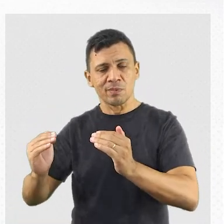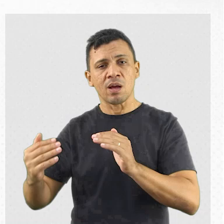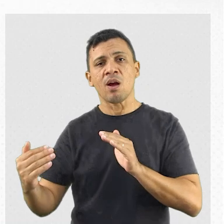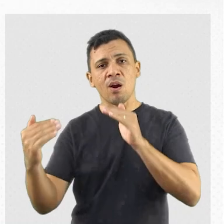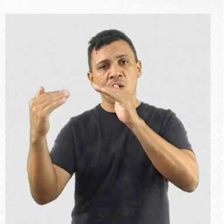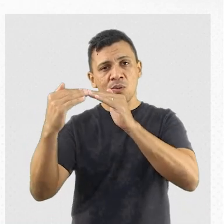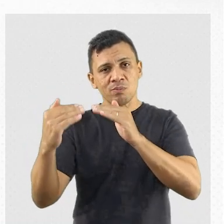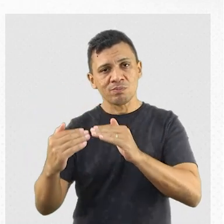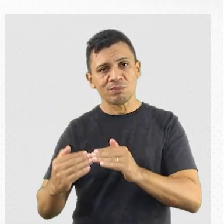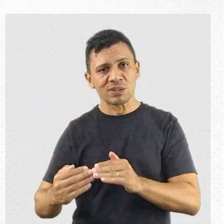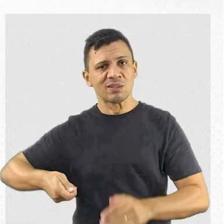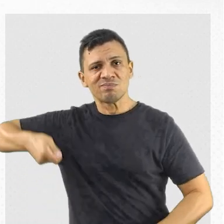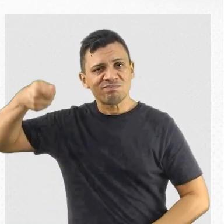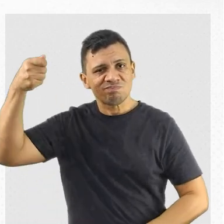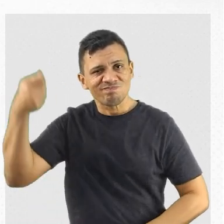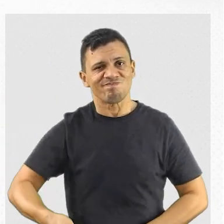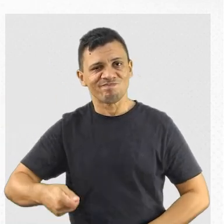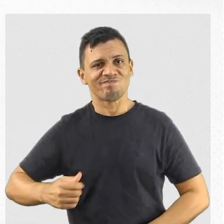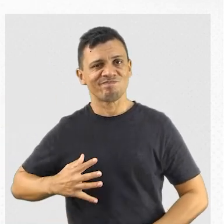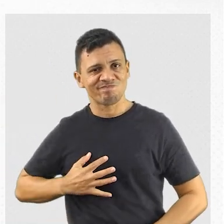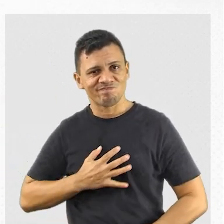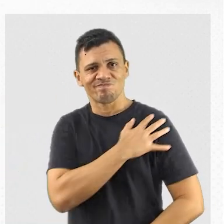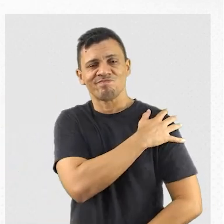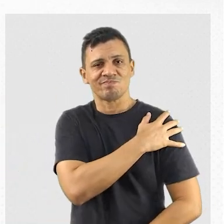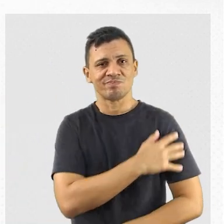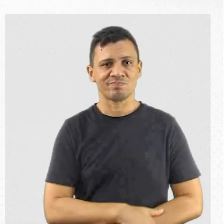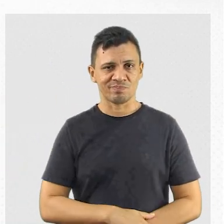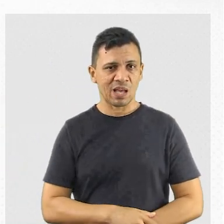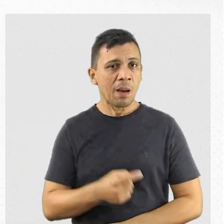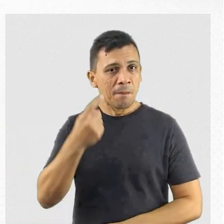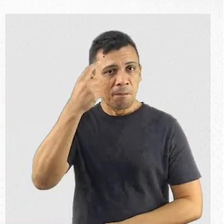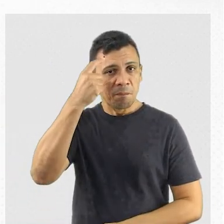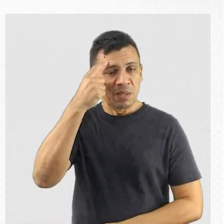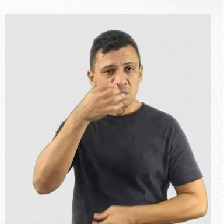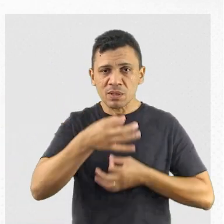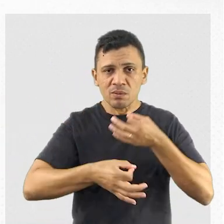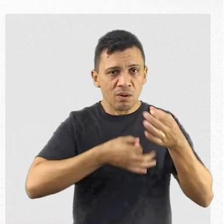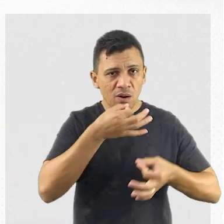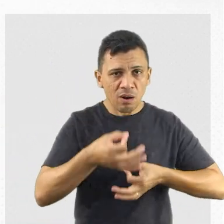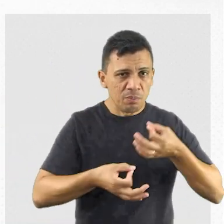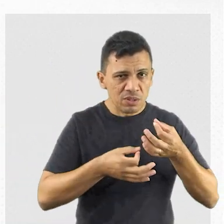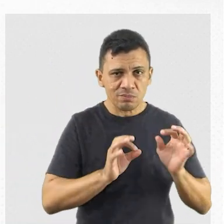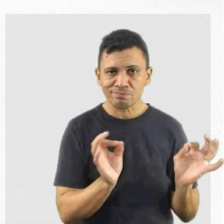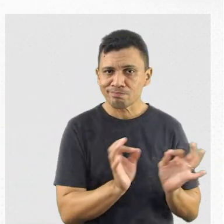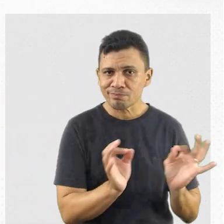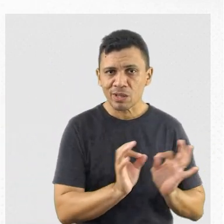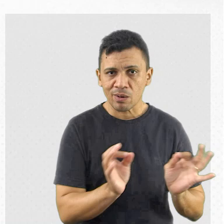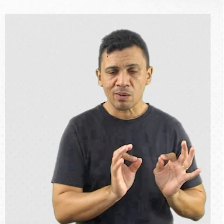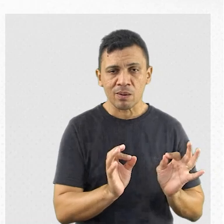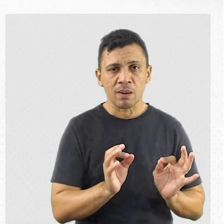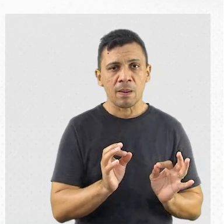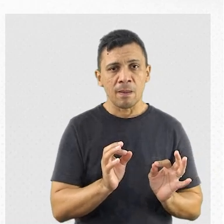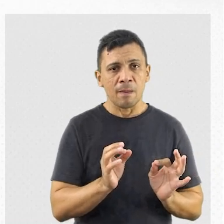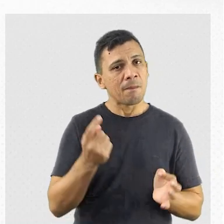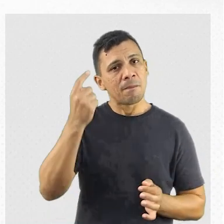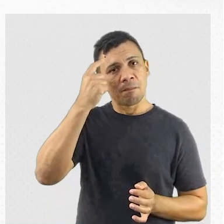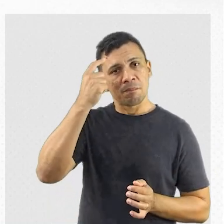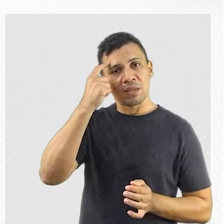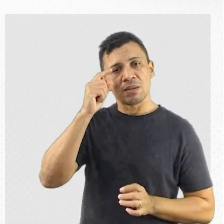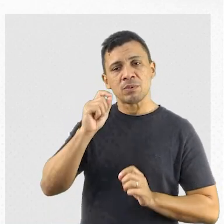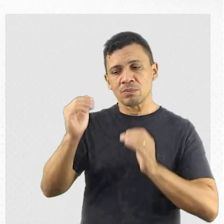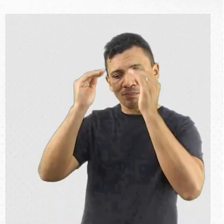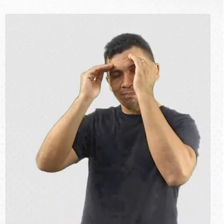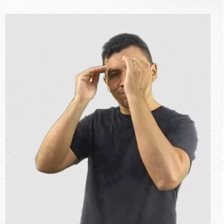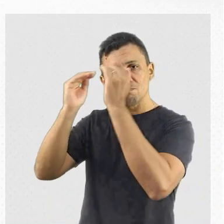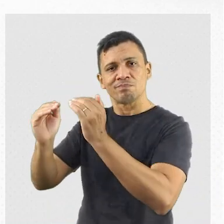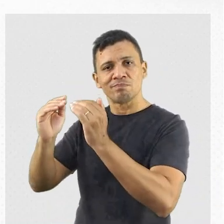em donos de Big Techs, né, como o Twitter, eu estou falando num Donald Trump da vida, tá? Que são pessoas assim que têm bilhões